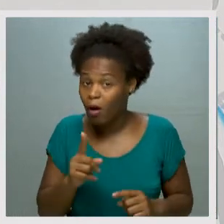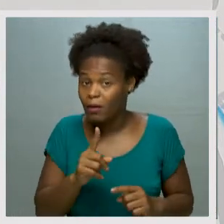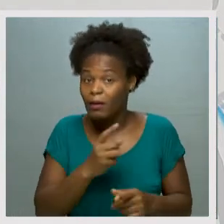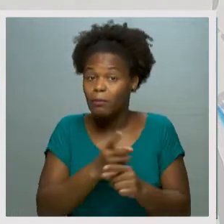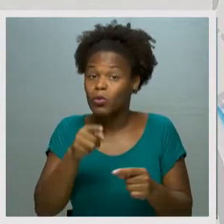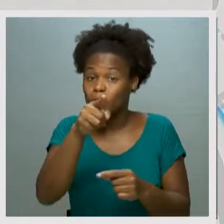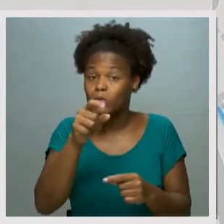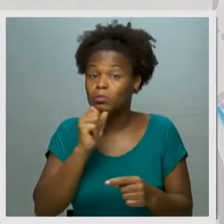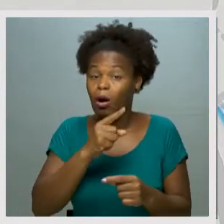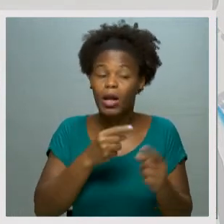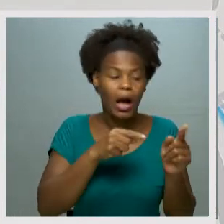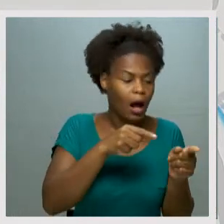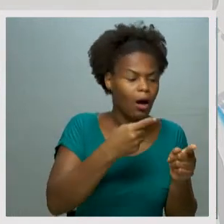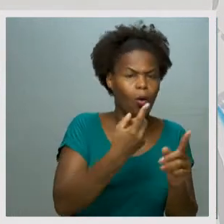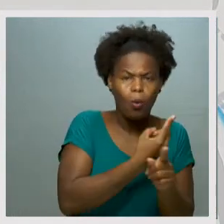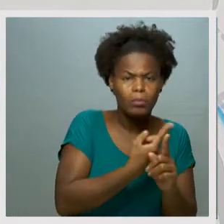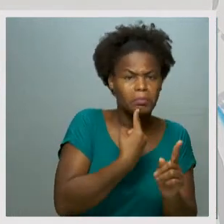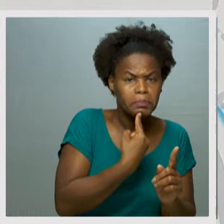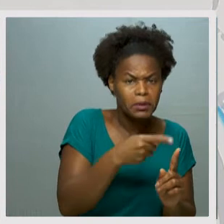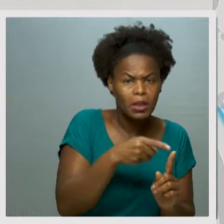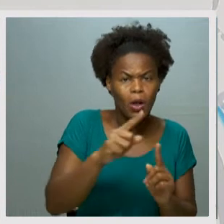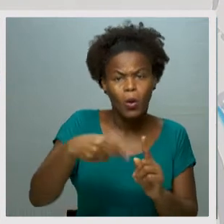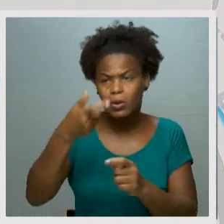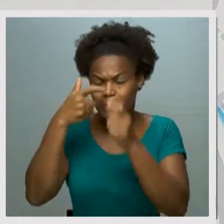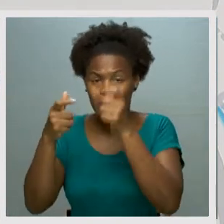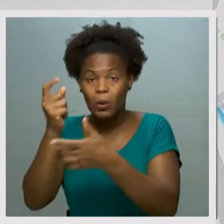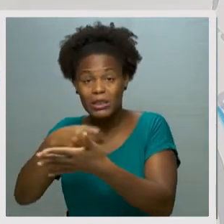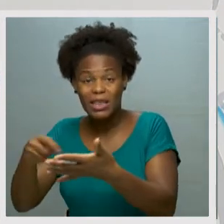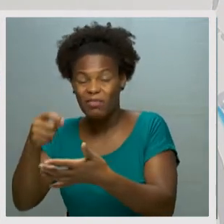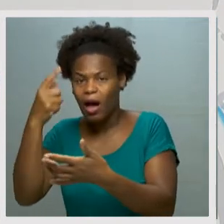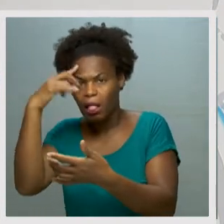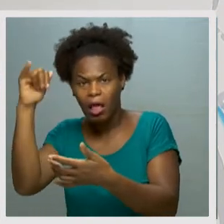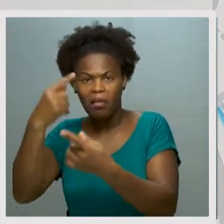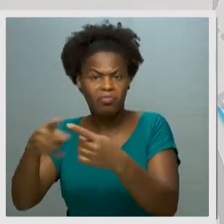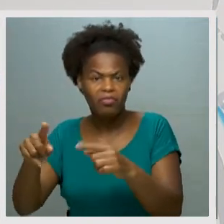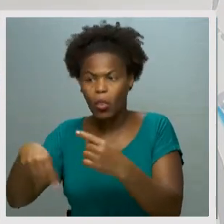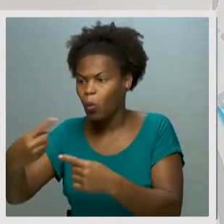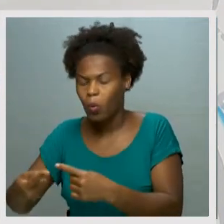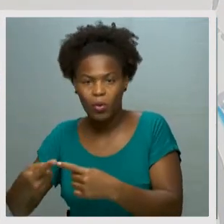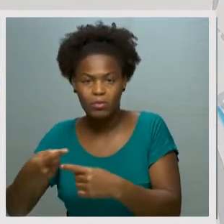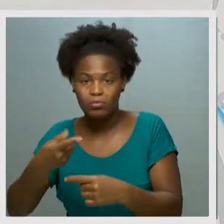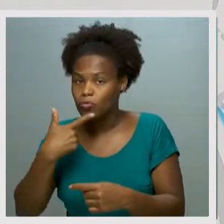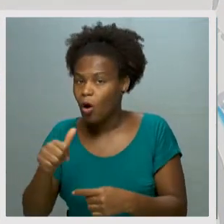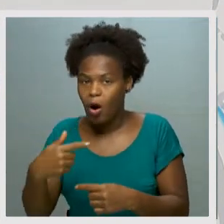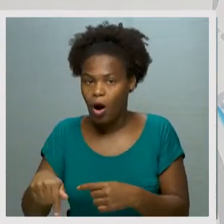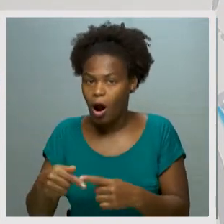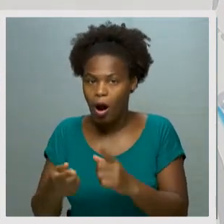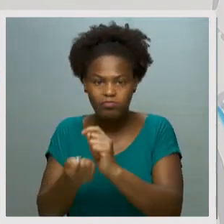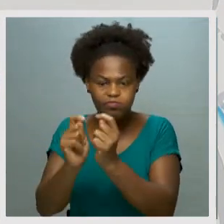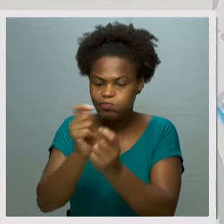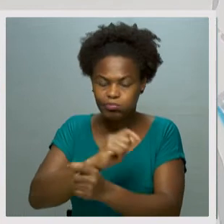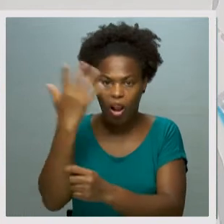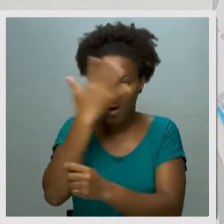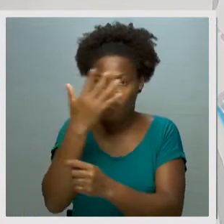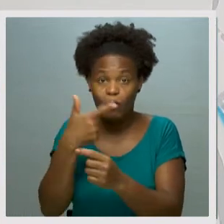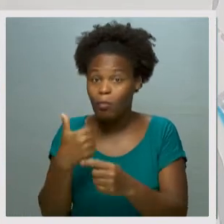Senão, você poderá entender uma coisa. Alguém que escreveu tenha outra coisa na mente, sei lá, então não pode haver distorções.